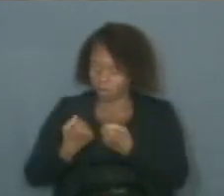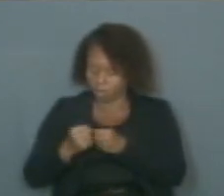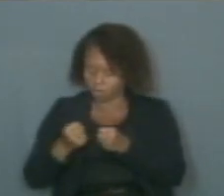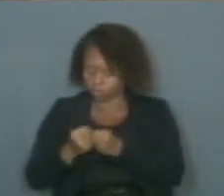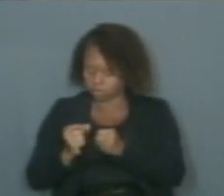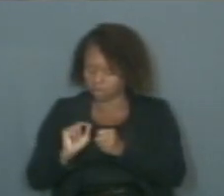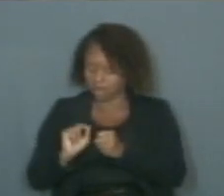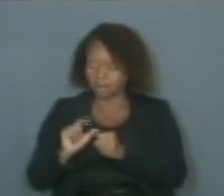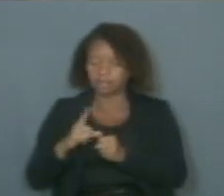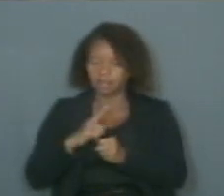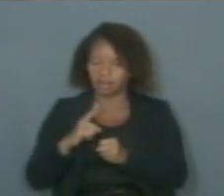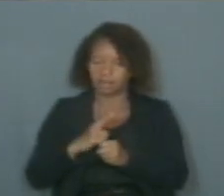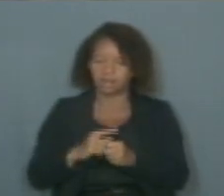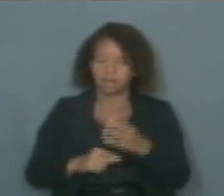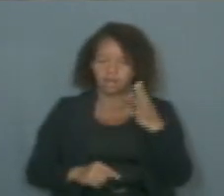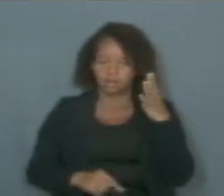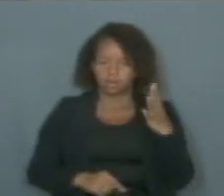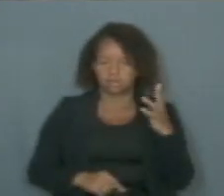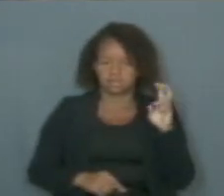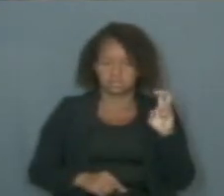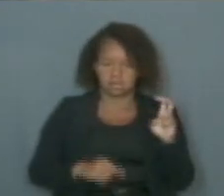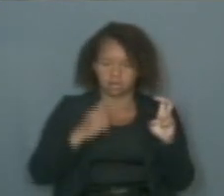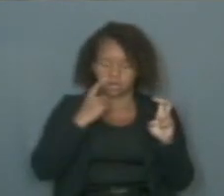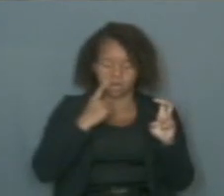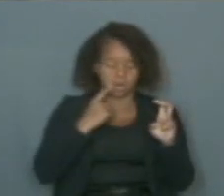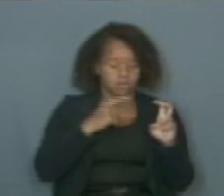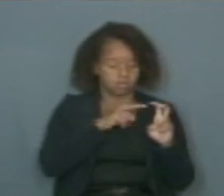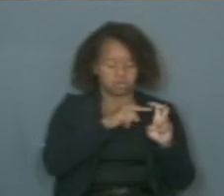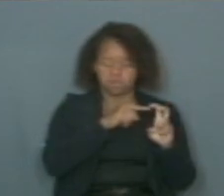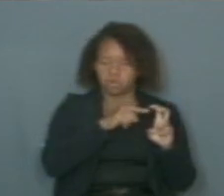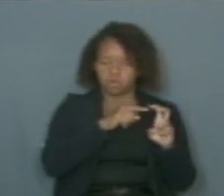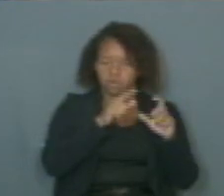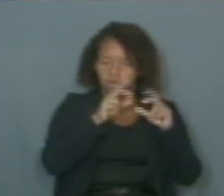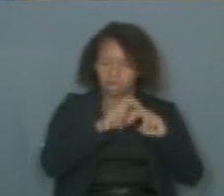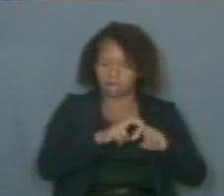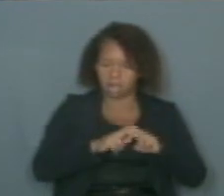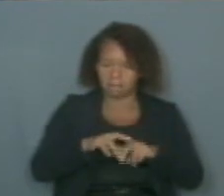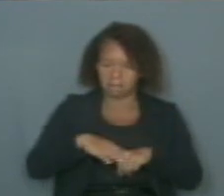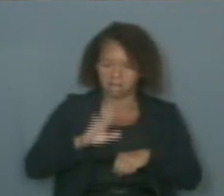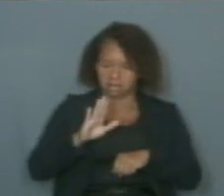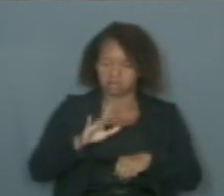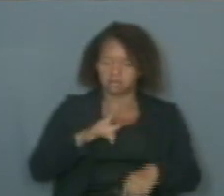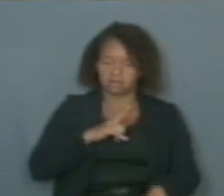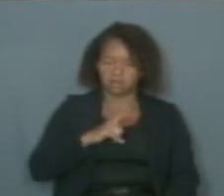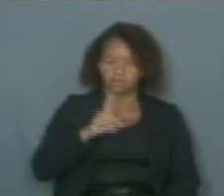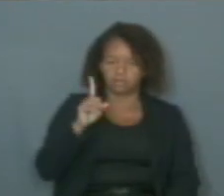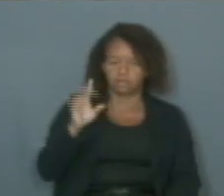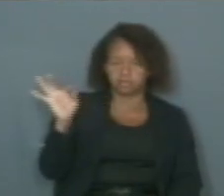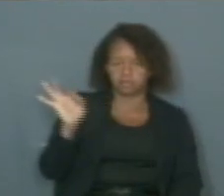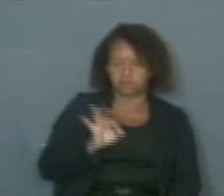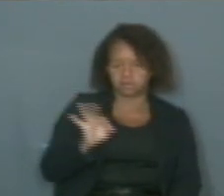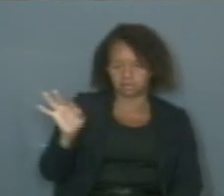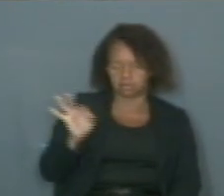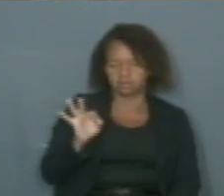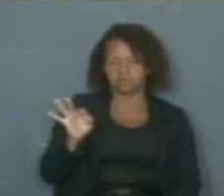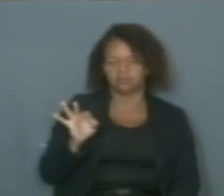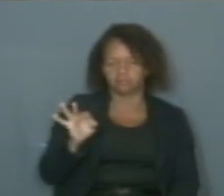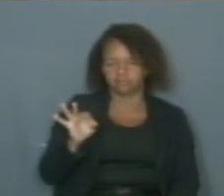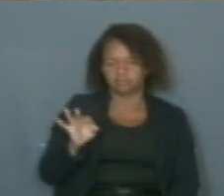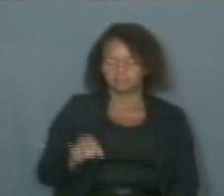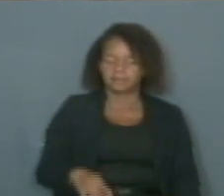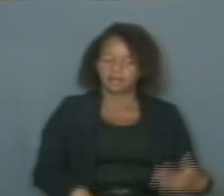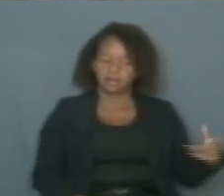o que é que ele tem? 4 lugares, 5 lugares a mais? Não é só isso. A gente tem 1% na alíquota, que quando